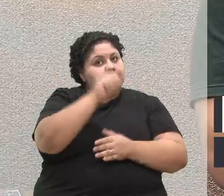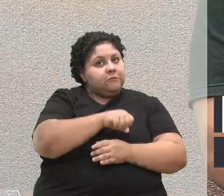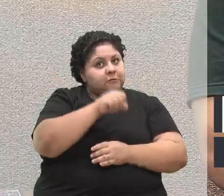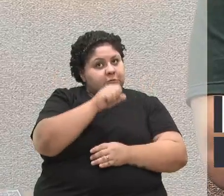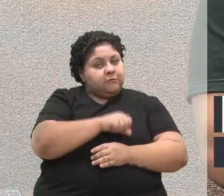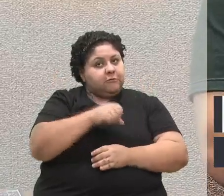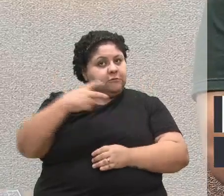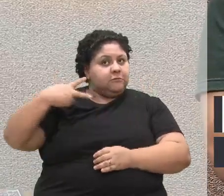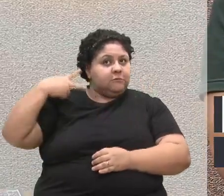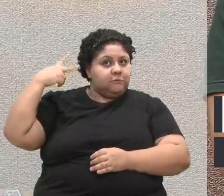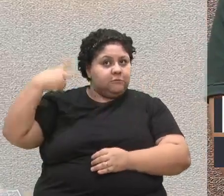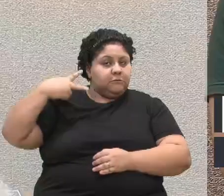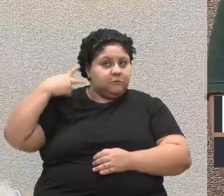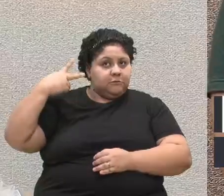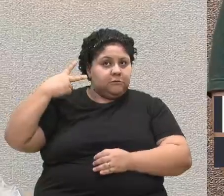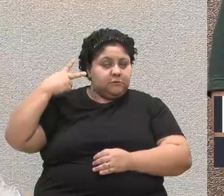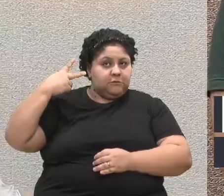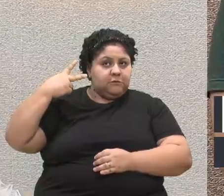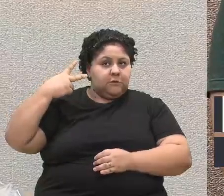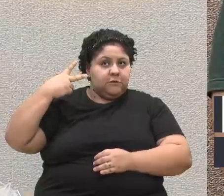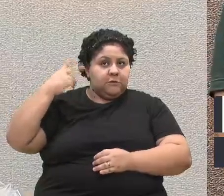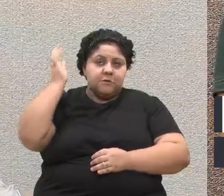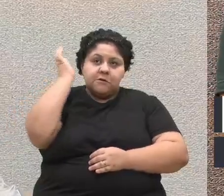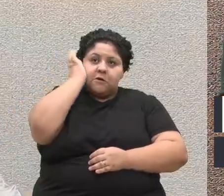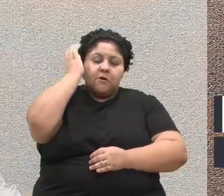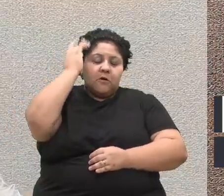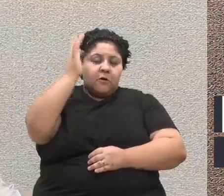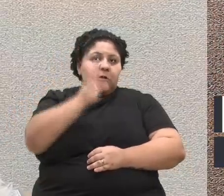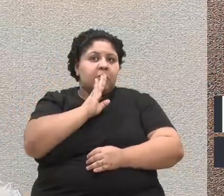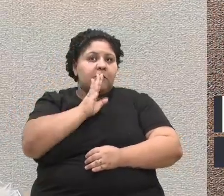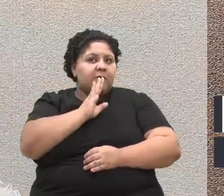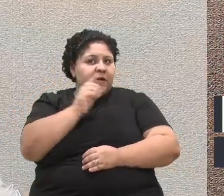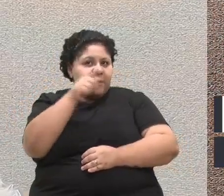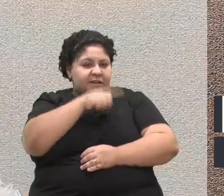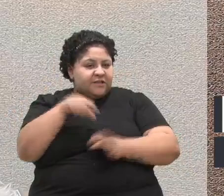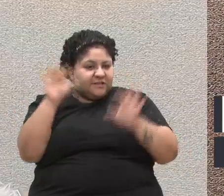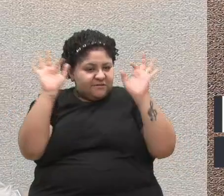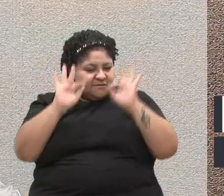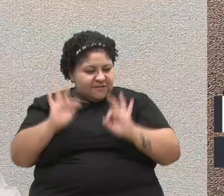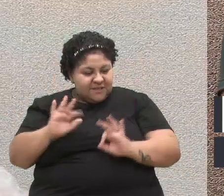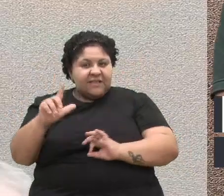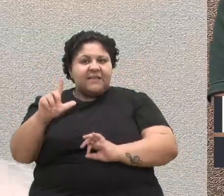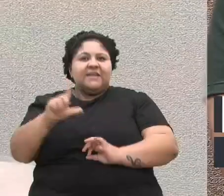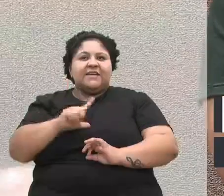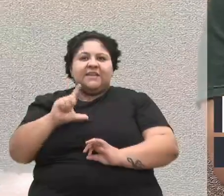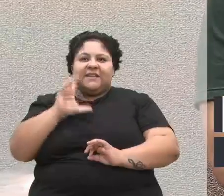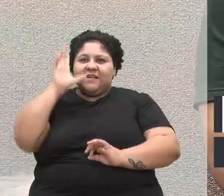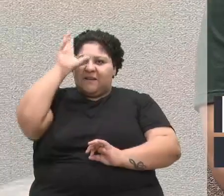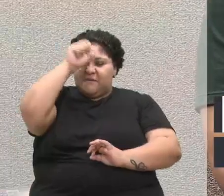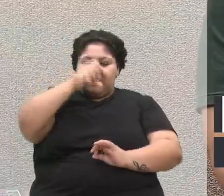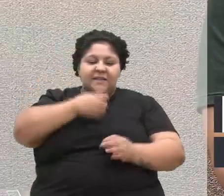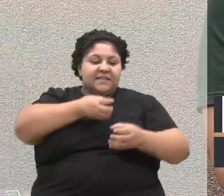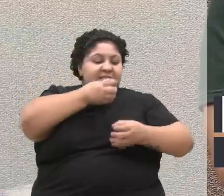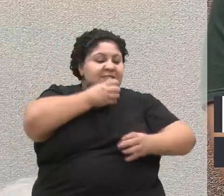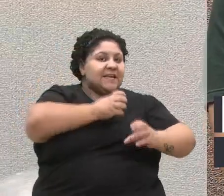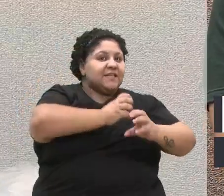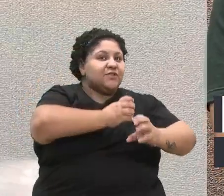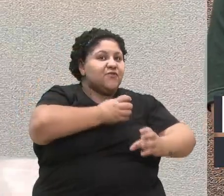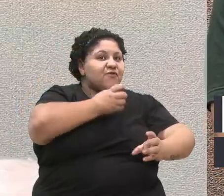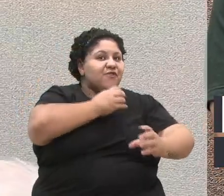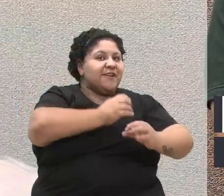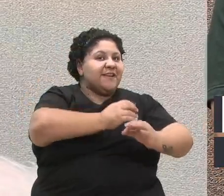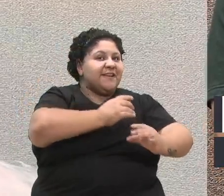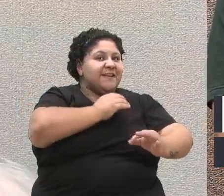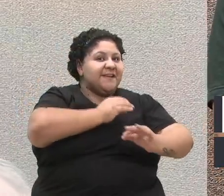vereador Felipe, o senhor conhece bem ele, a única coisa que a gente se alegra é que ele tentou aprender saxofone, né? Graças a Deus,